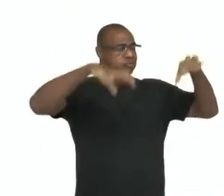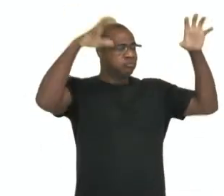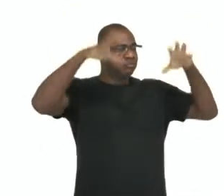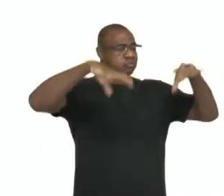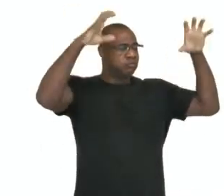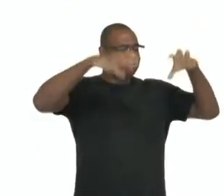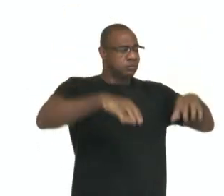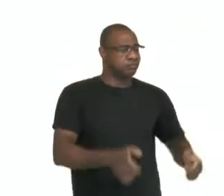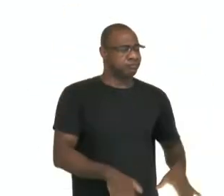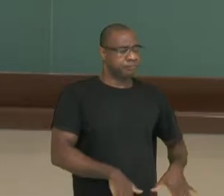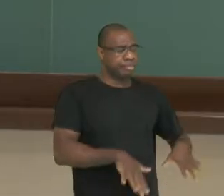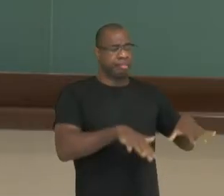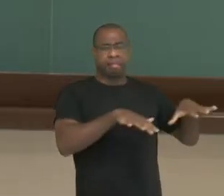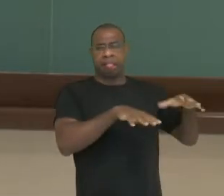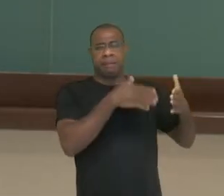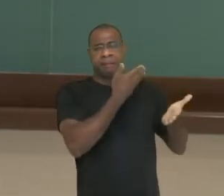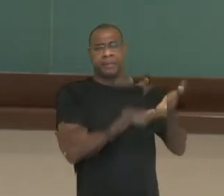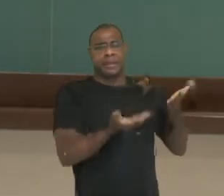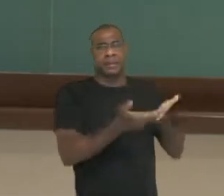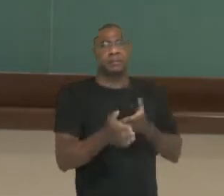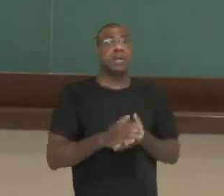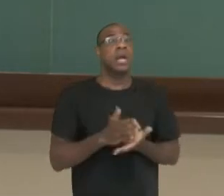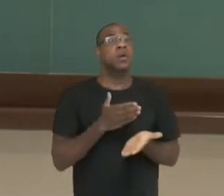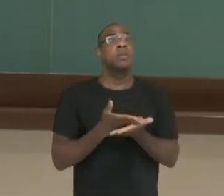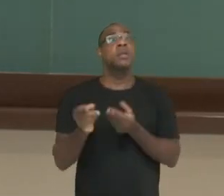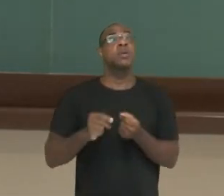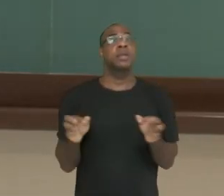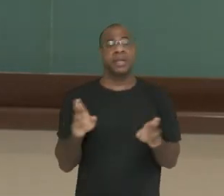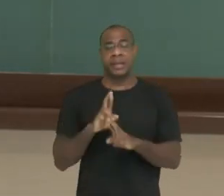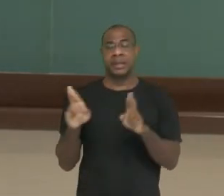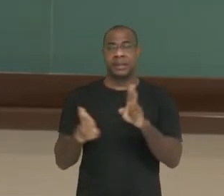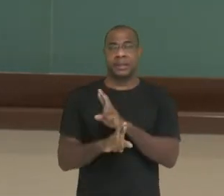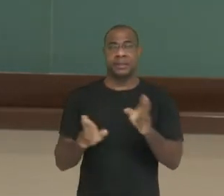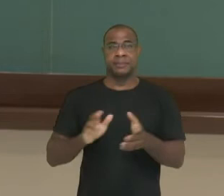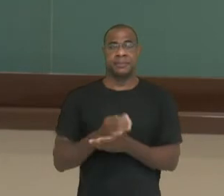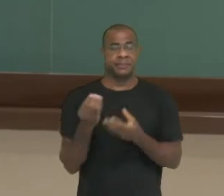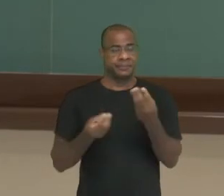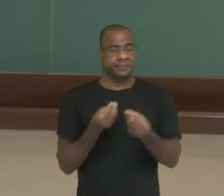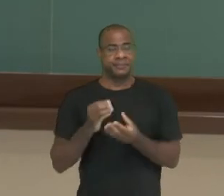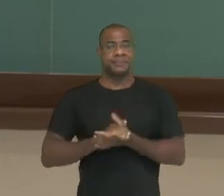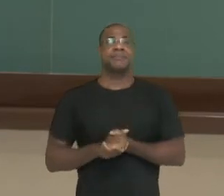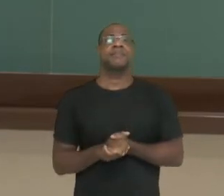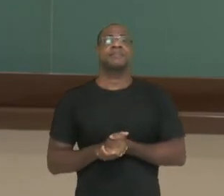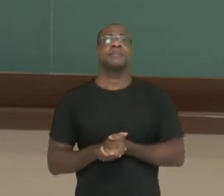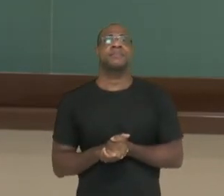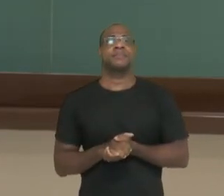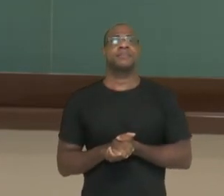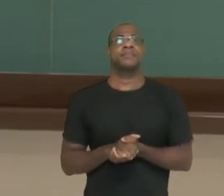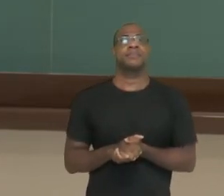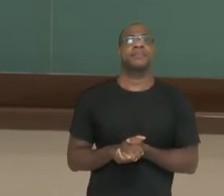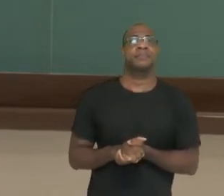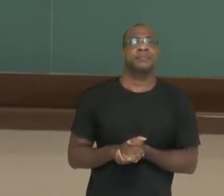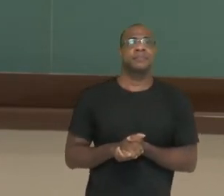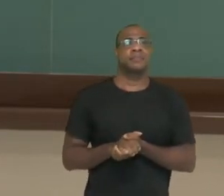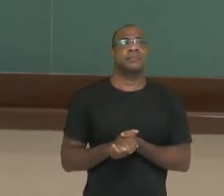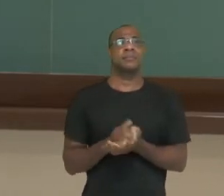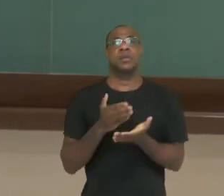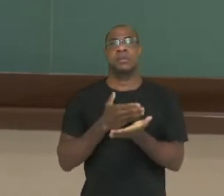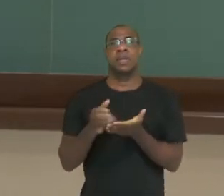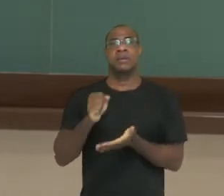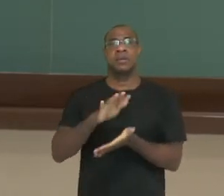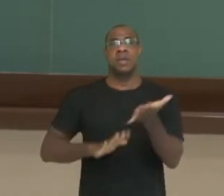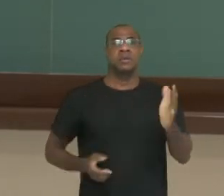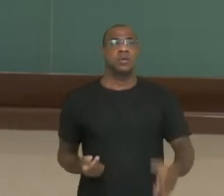nossas relações. Pois eu hei de crer... A atividade 1, né? Dando sequência ao